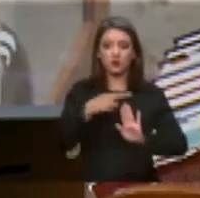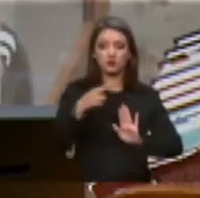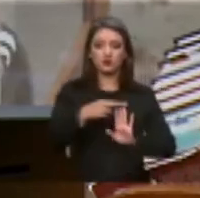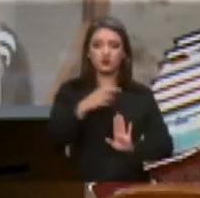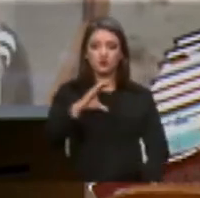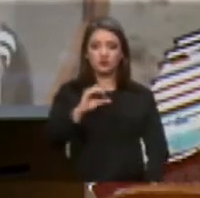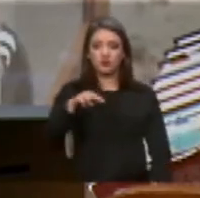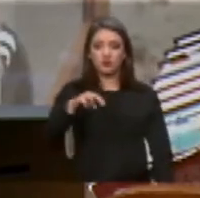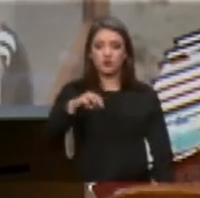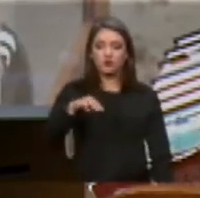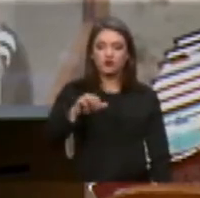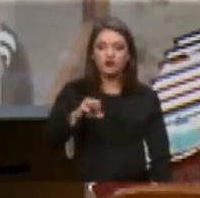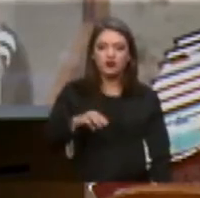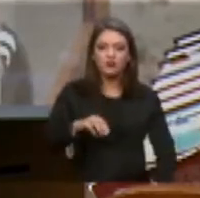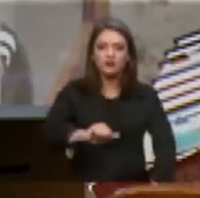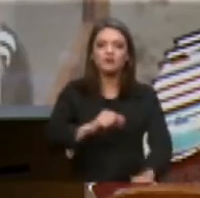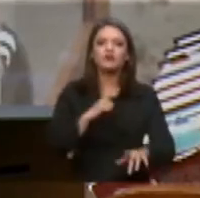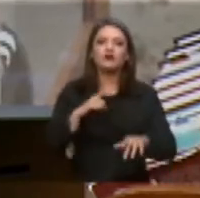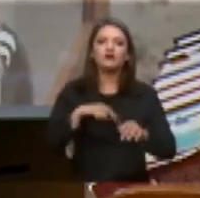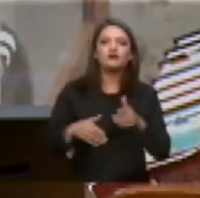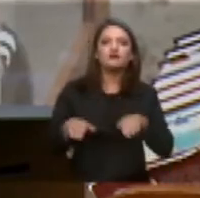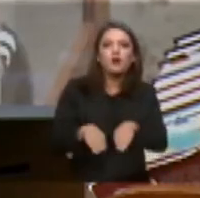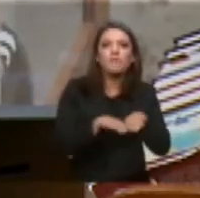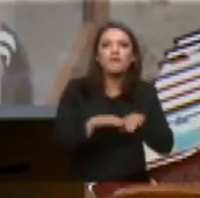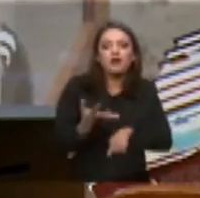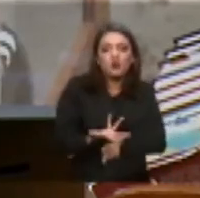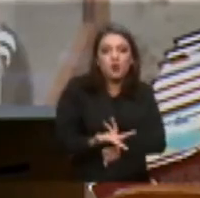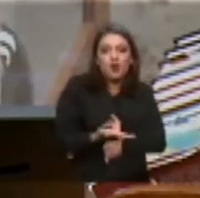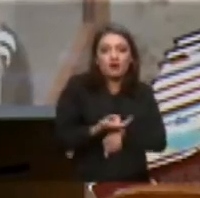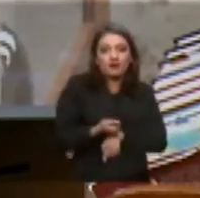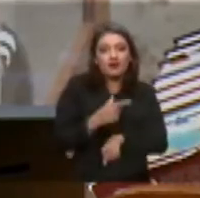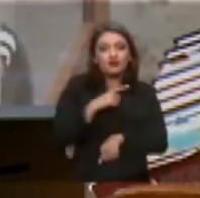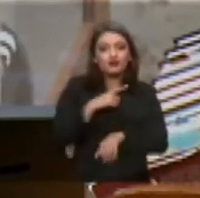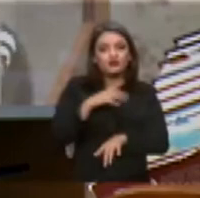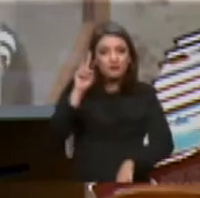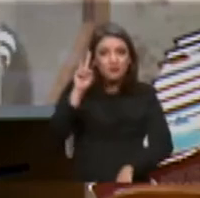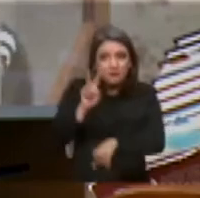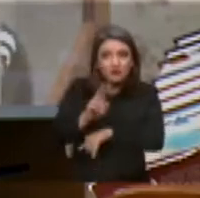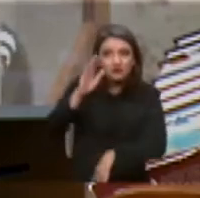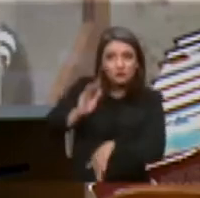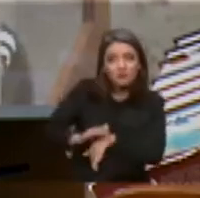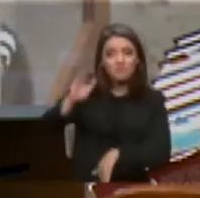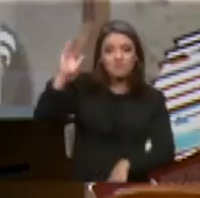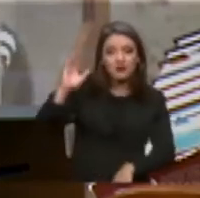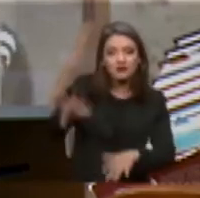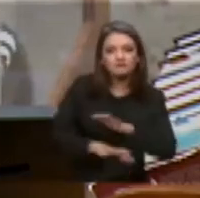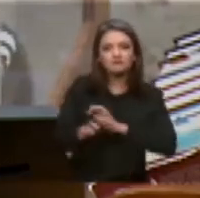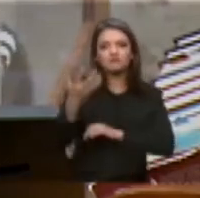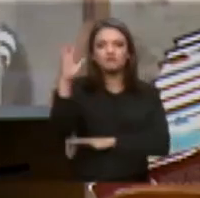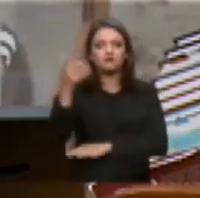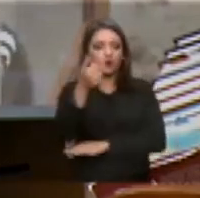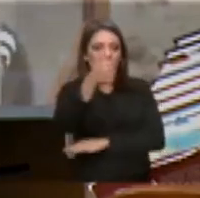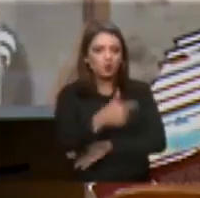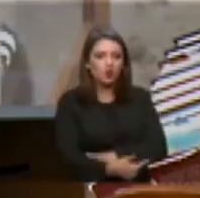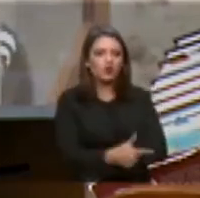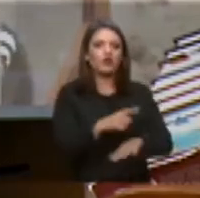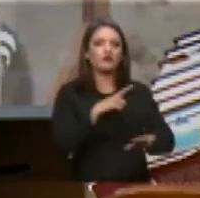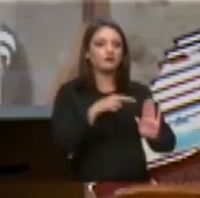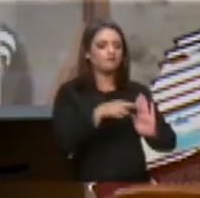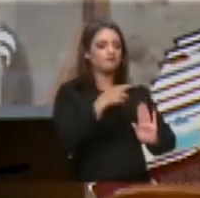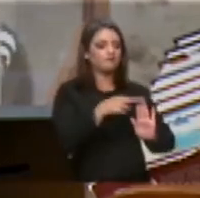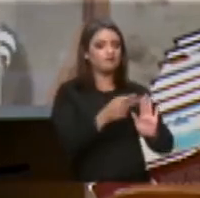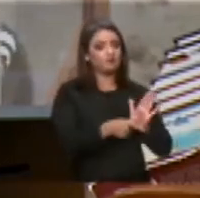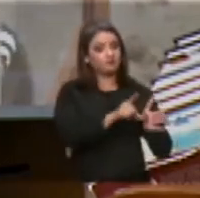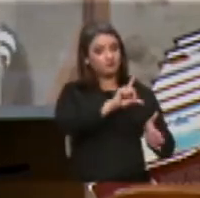18 apresentou padrões de qualidade inicial mais protetivos ao meio ambiente do que os valores finais da resolução